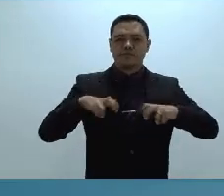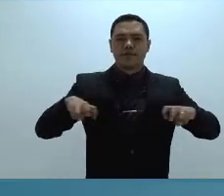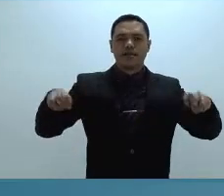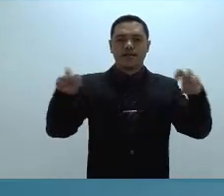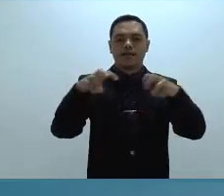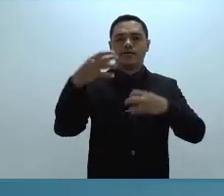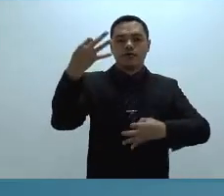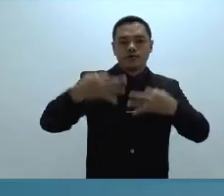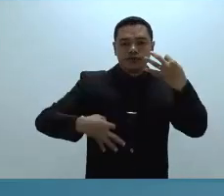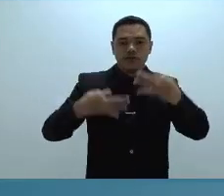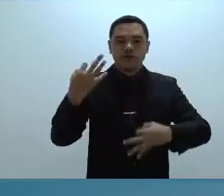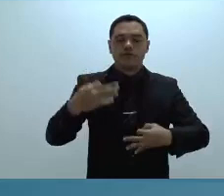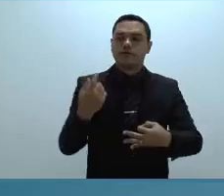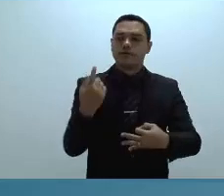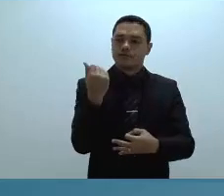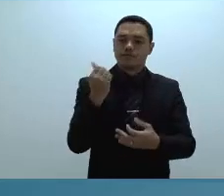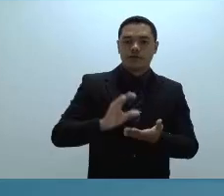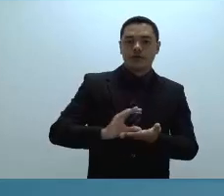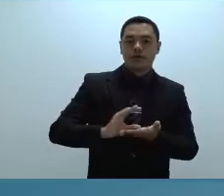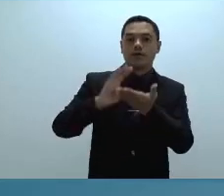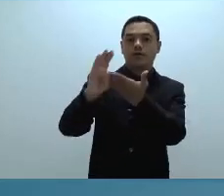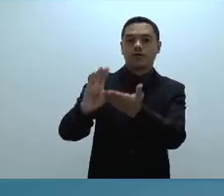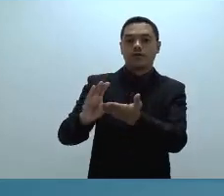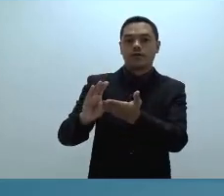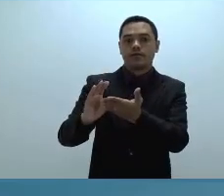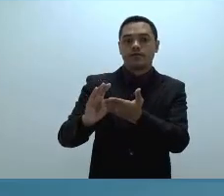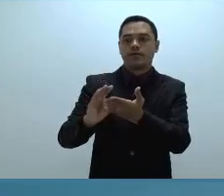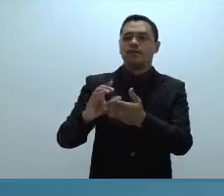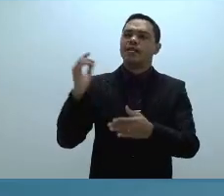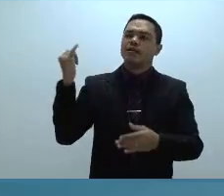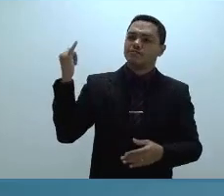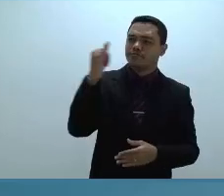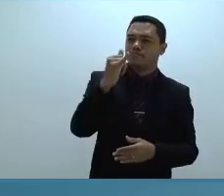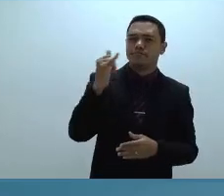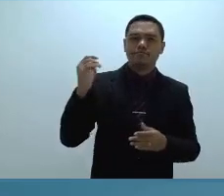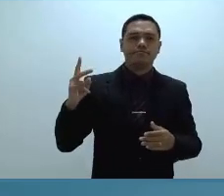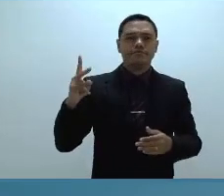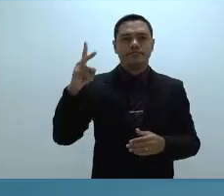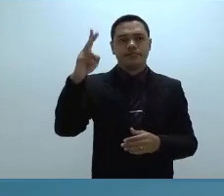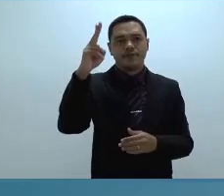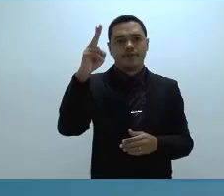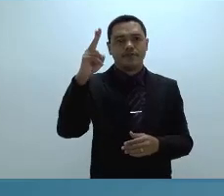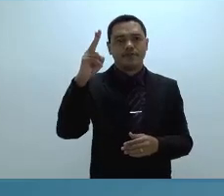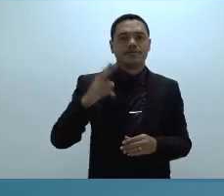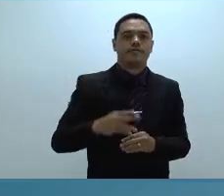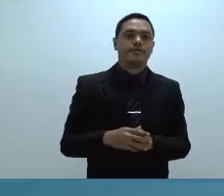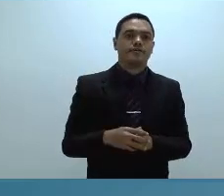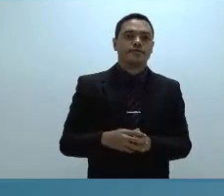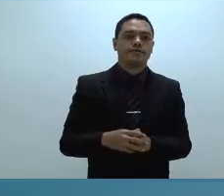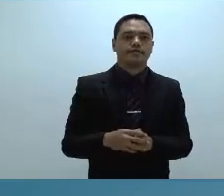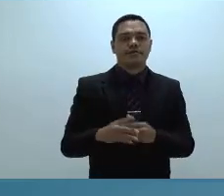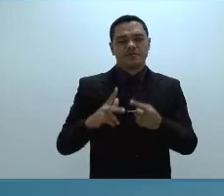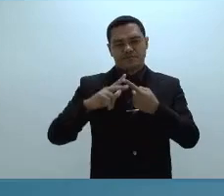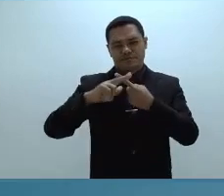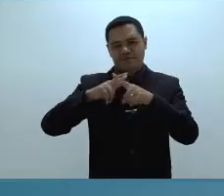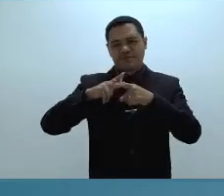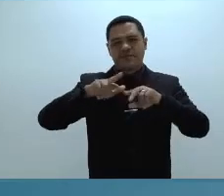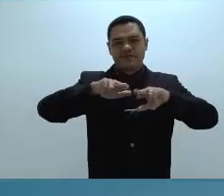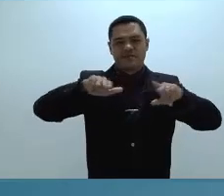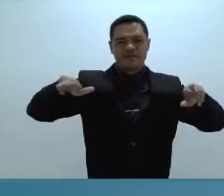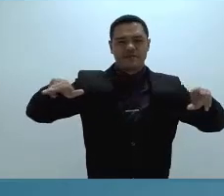da indenização por danos morais em virtude da erupção do financiamento de serviço público essencial por problemas técnicos na